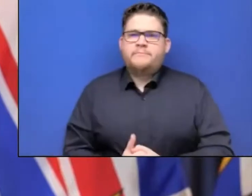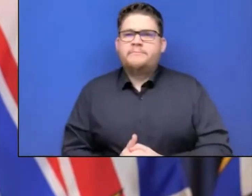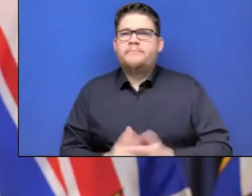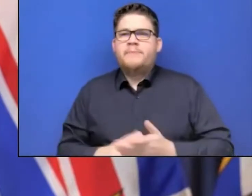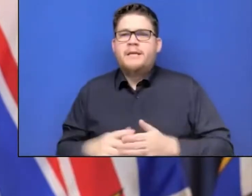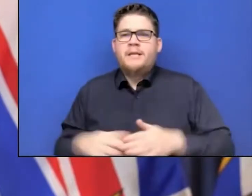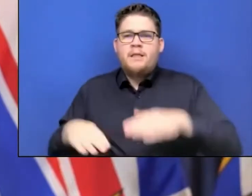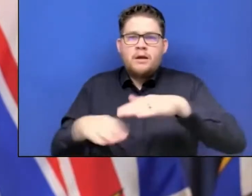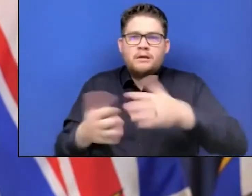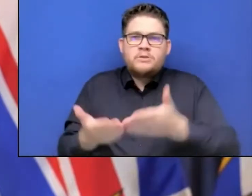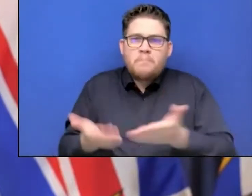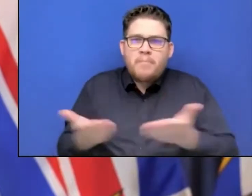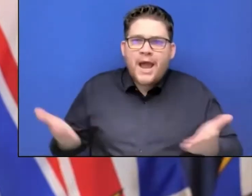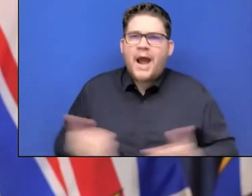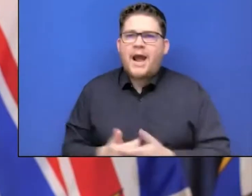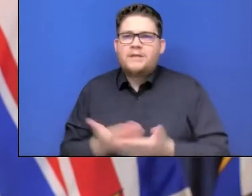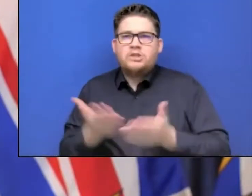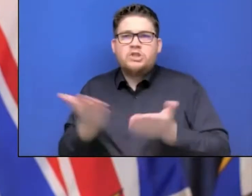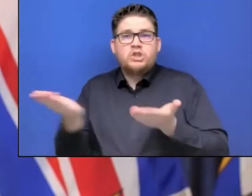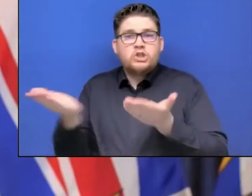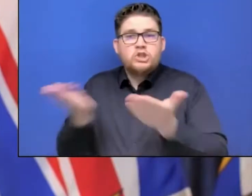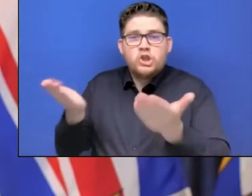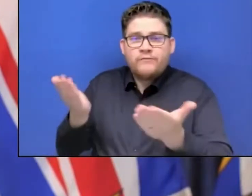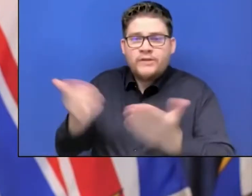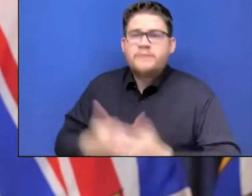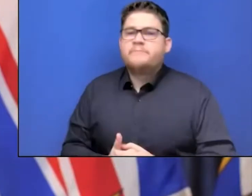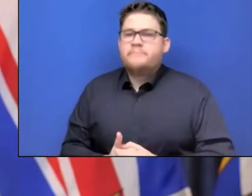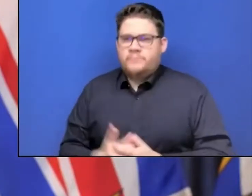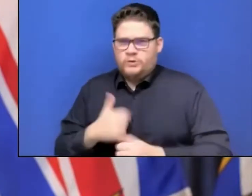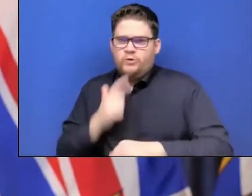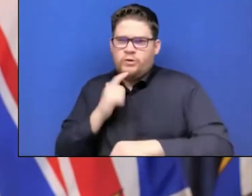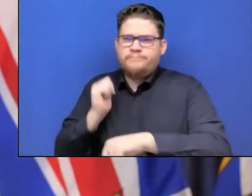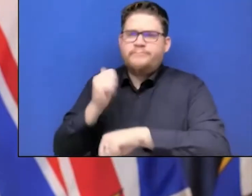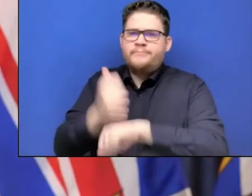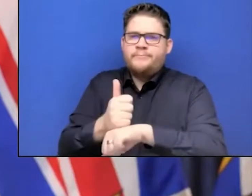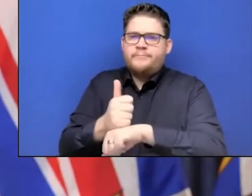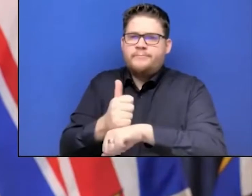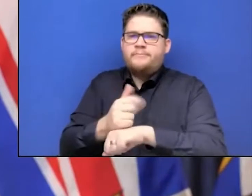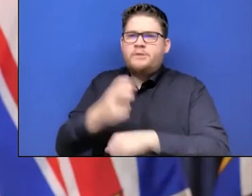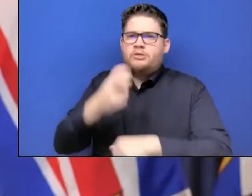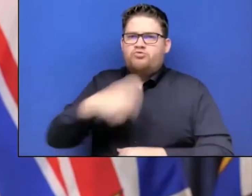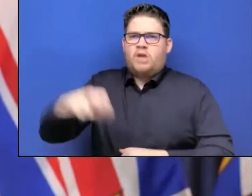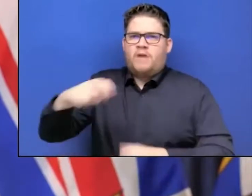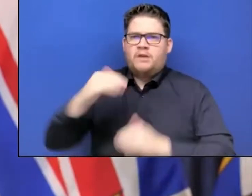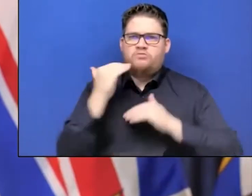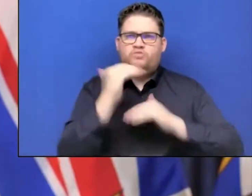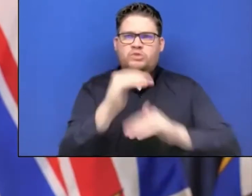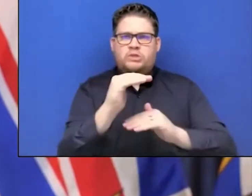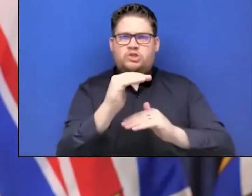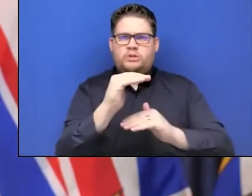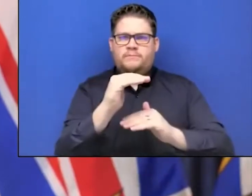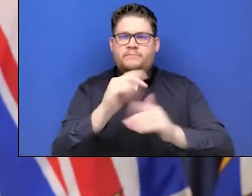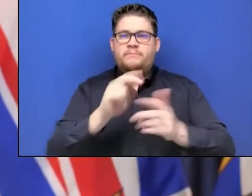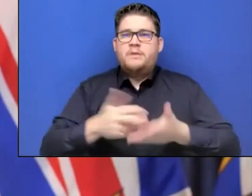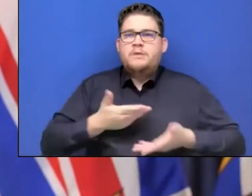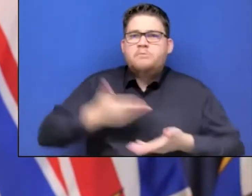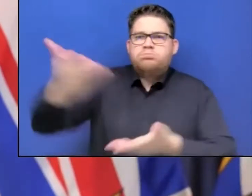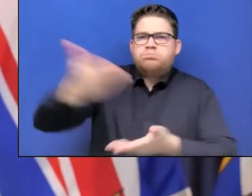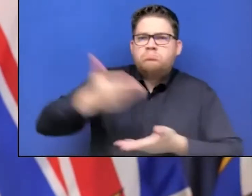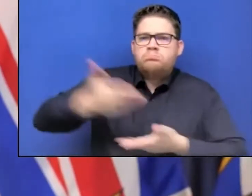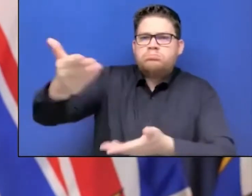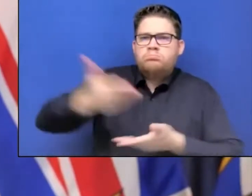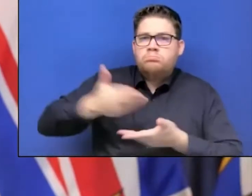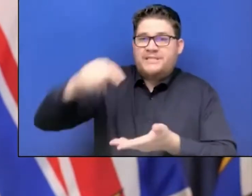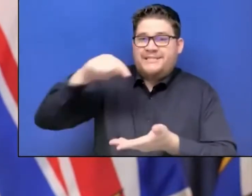across the province. We will bring in travel restrictions and ensure that transportation of essential goods and medical and emergency